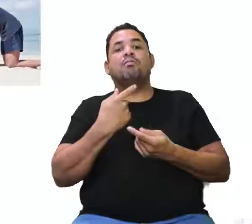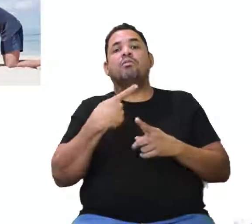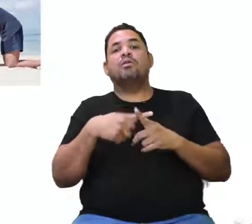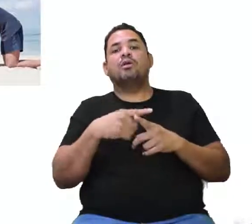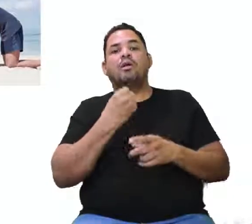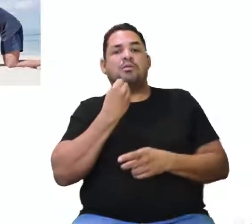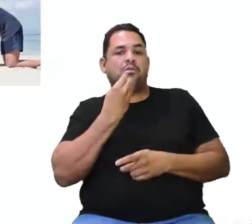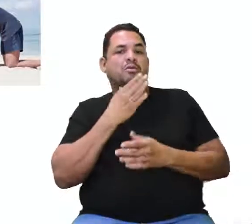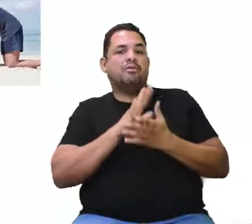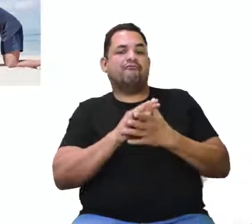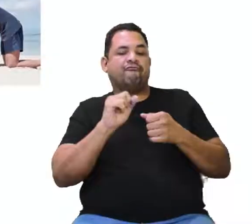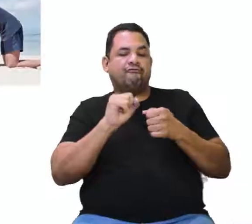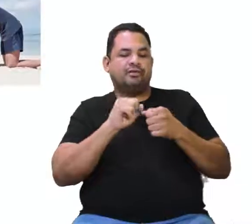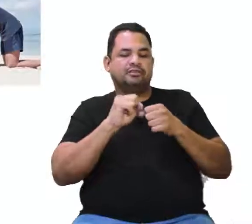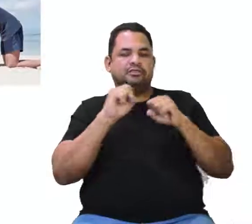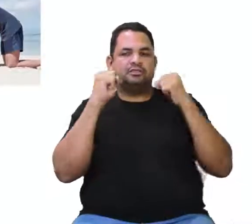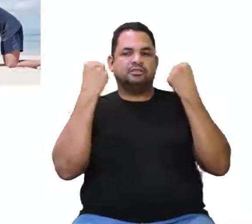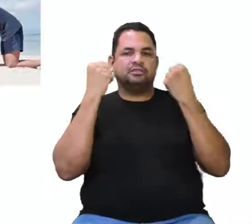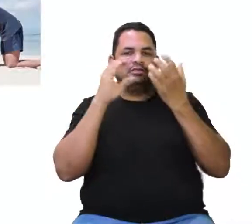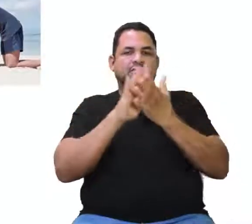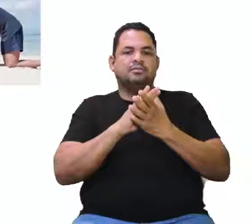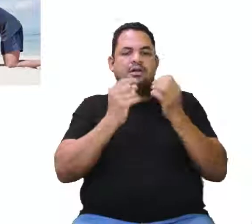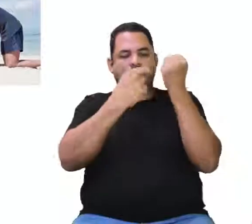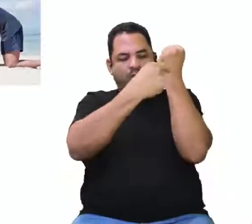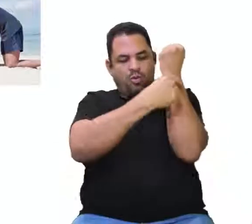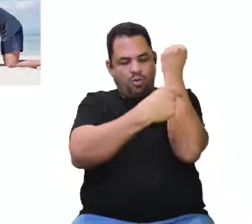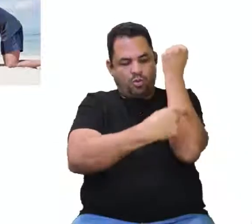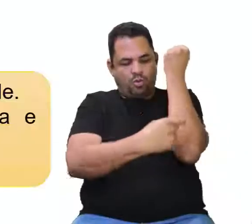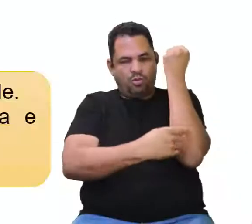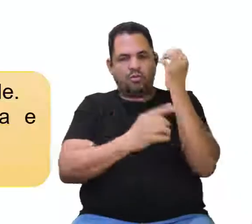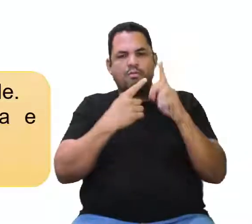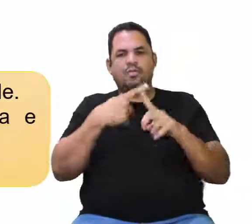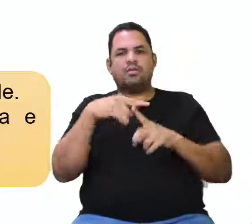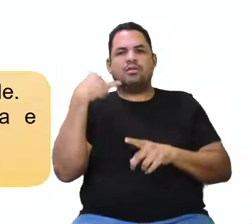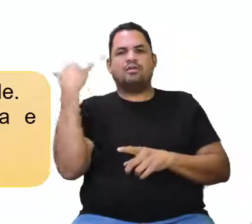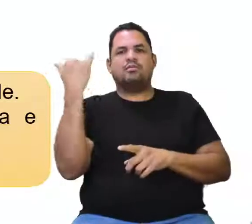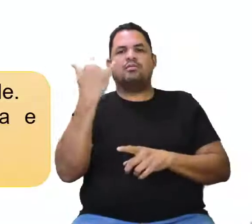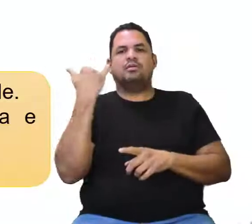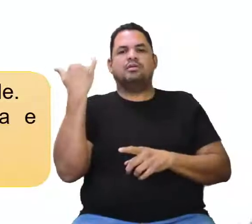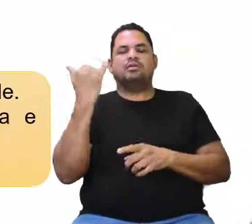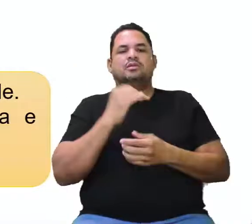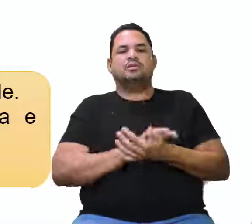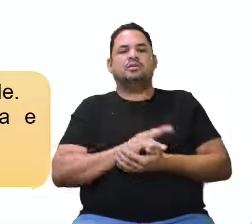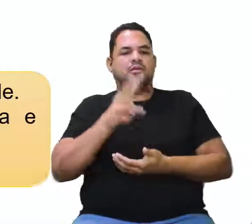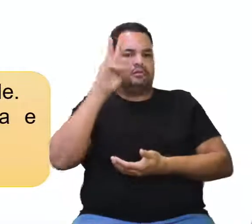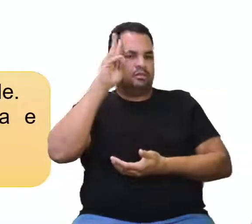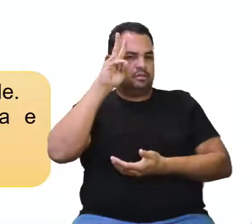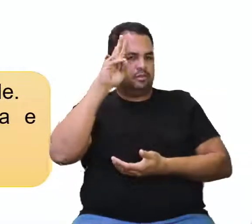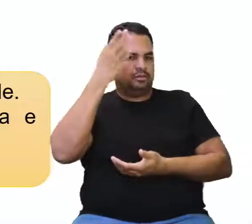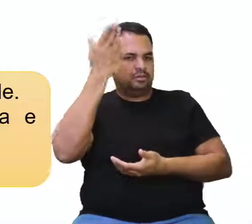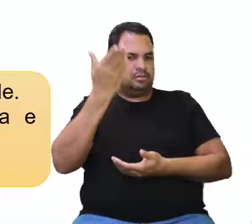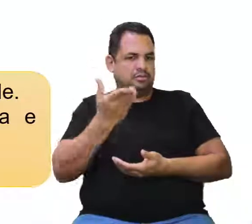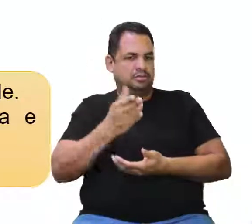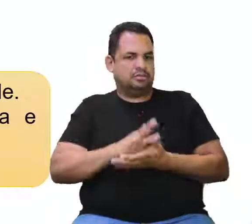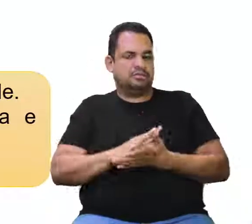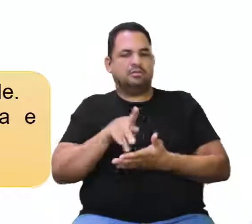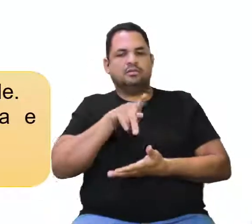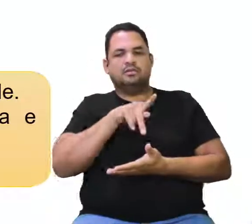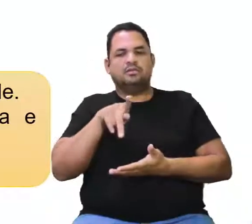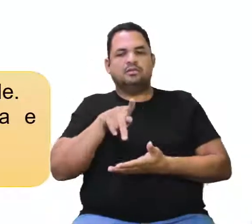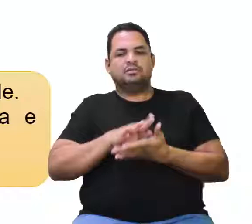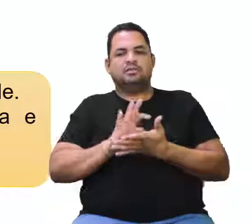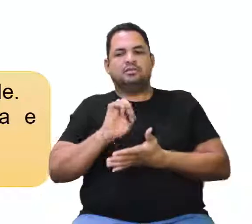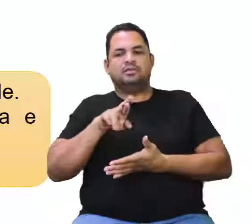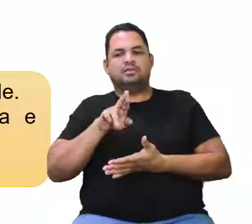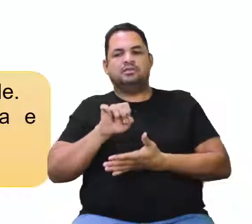do exercício físico para a coluna vertebral. Então, por que é tão importante? Lembra que a professora Iris falou aí